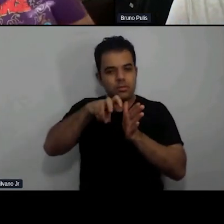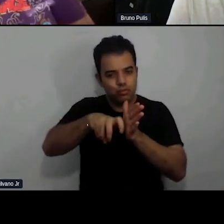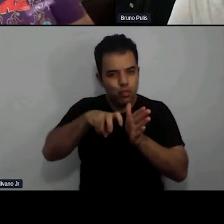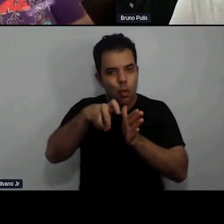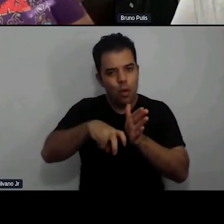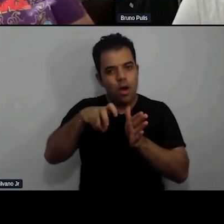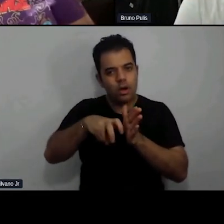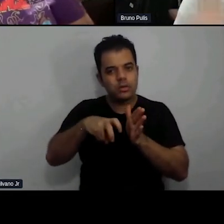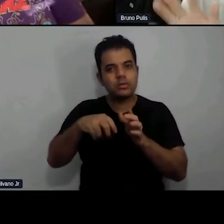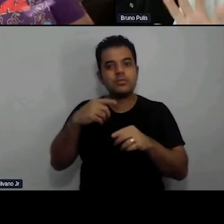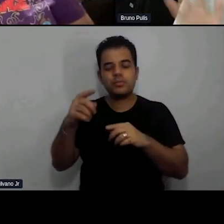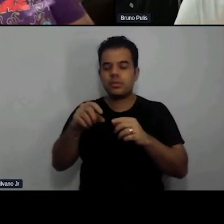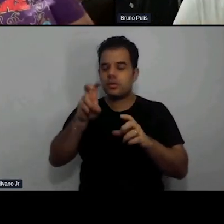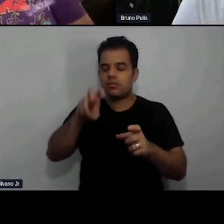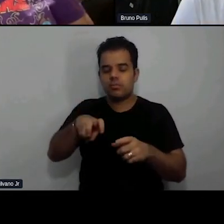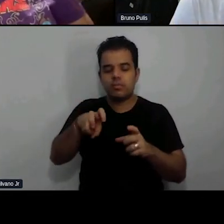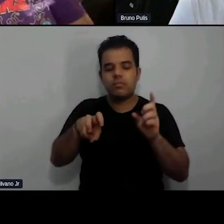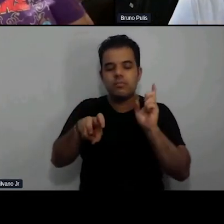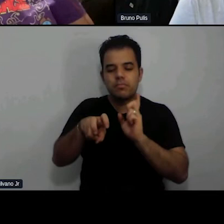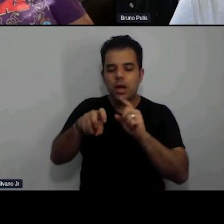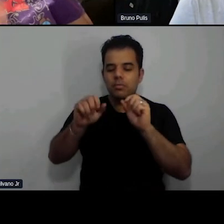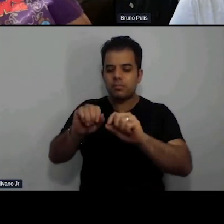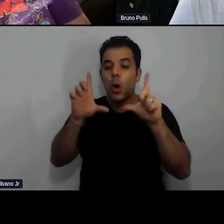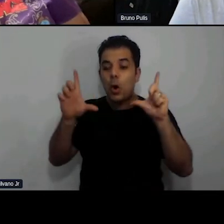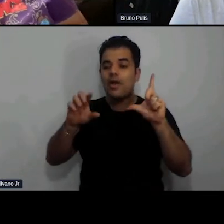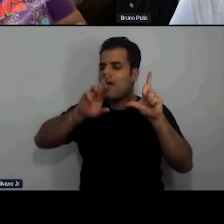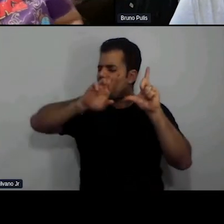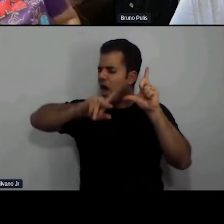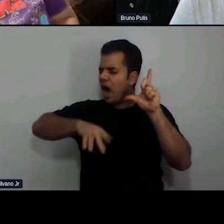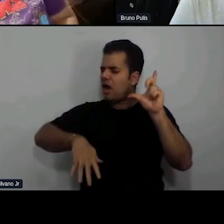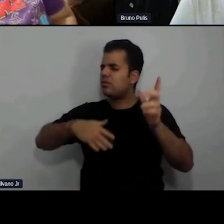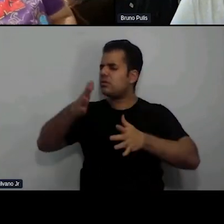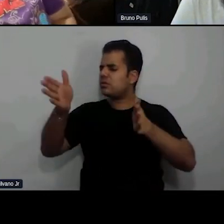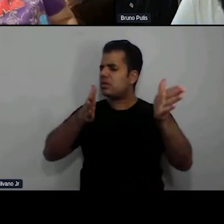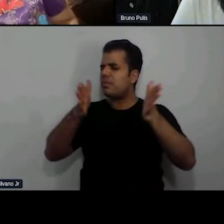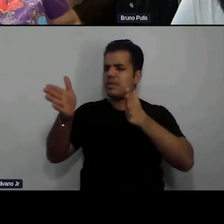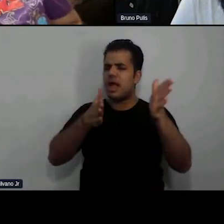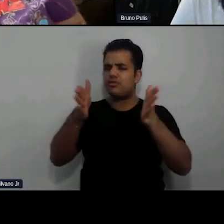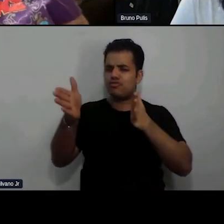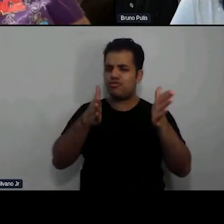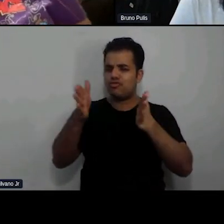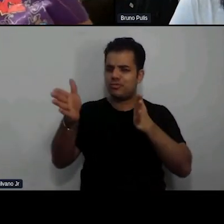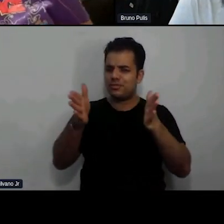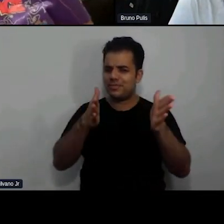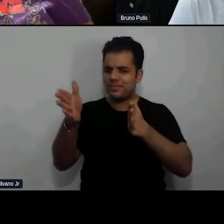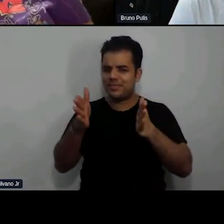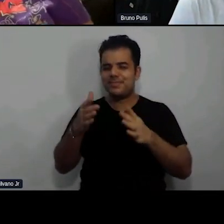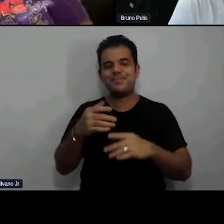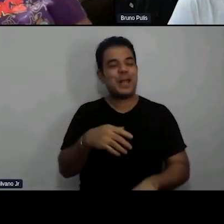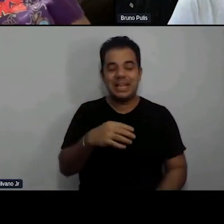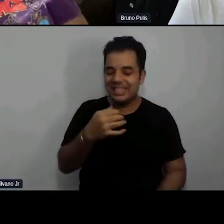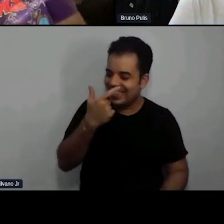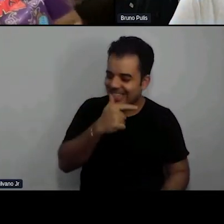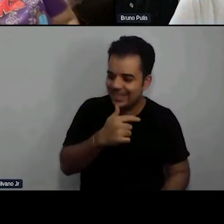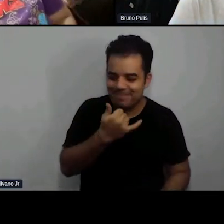ali, ele vai te dar opções de acessibilidade. Desculpa. E o que